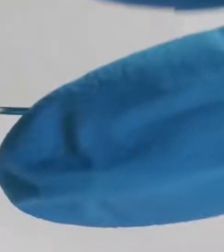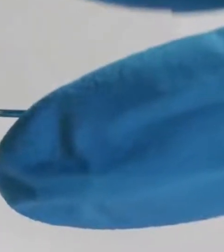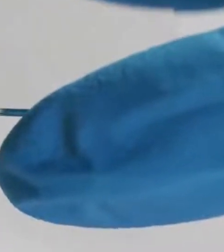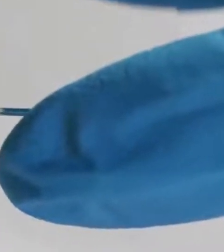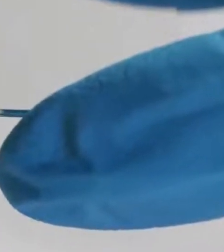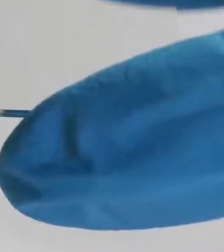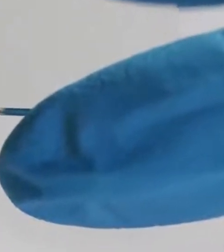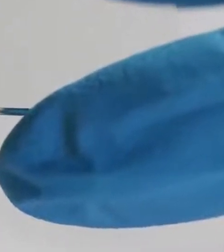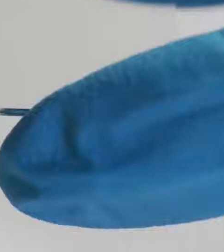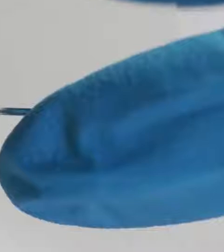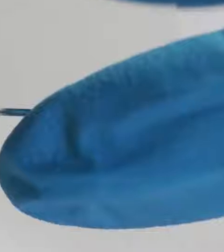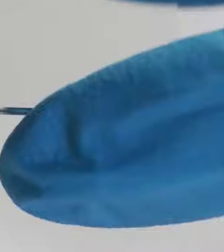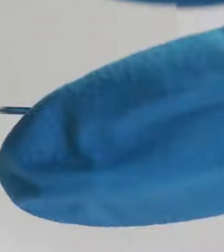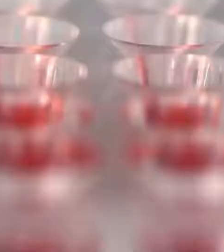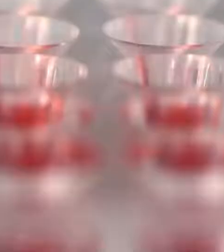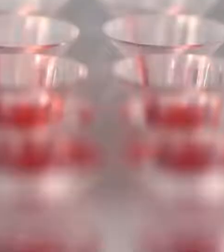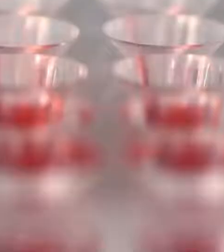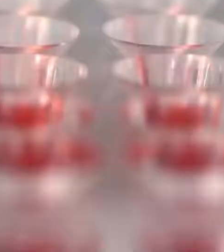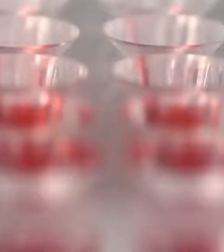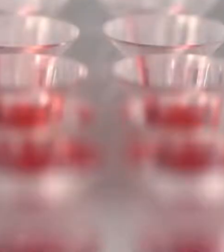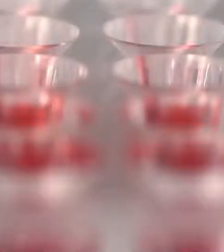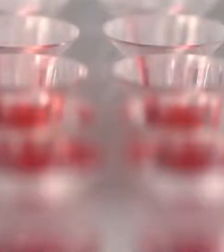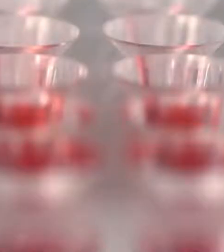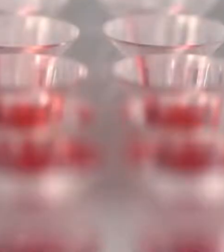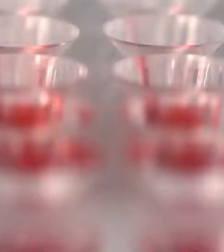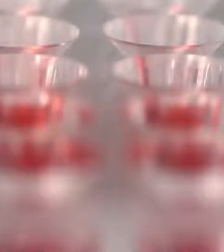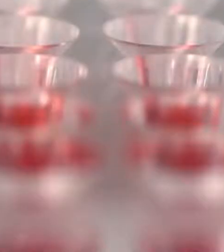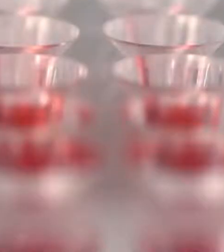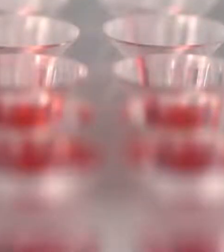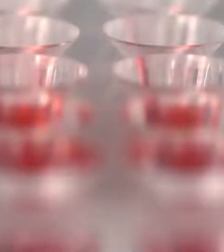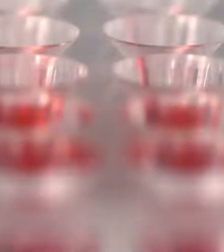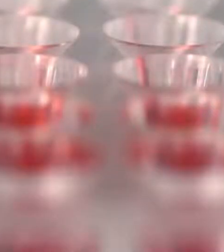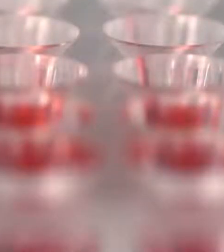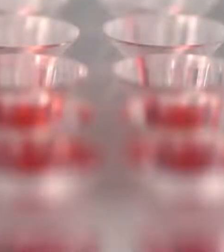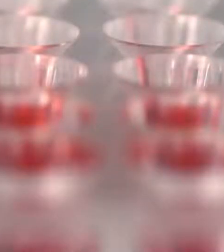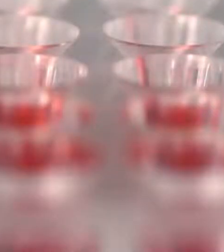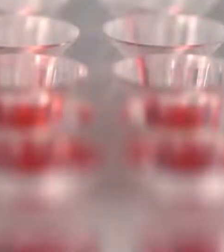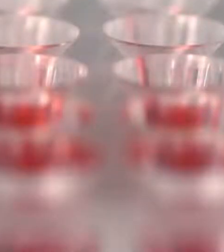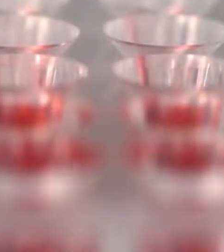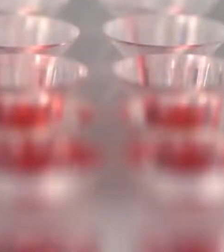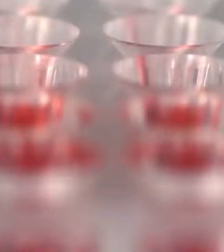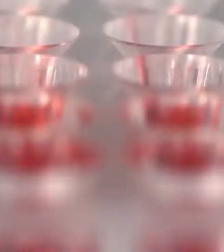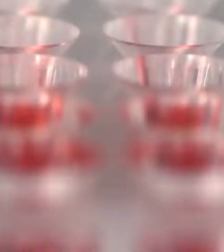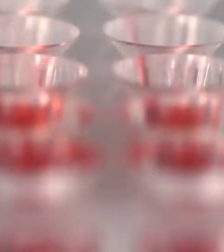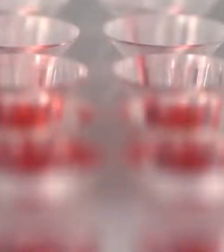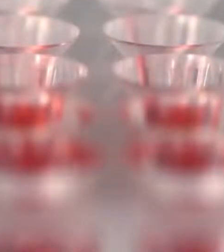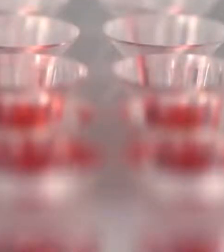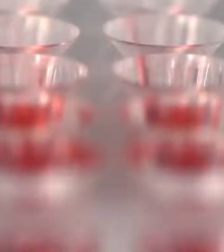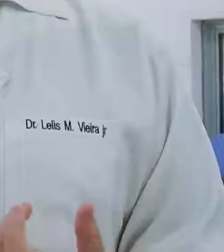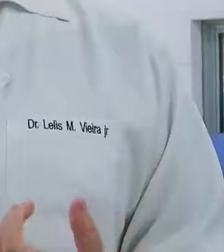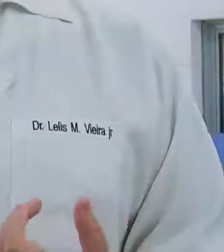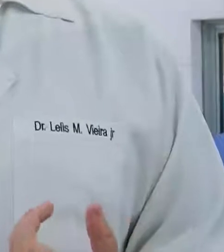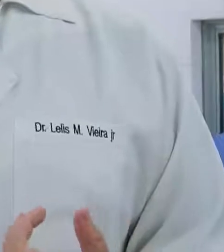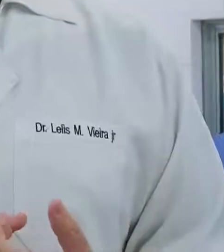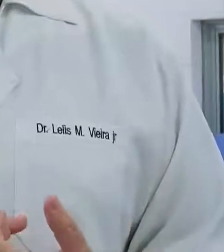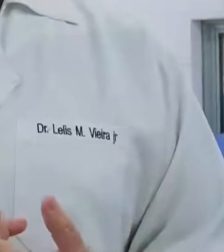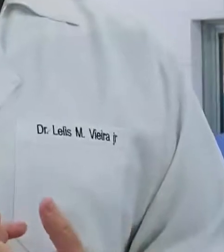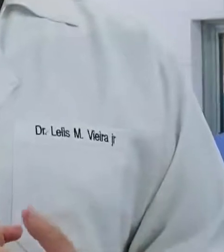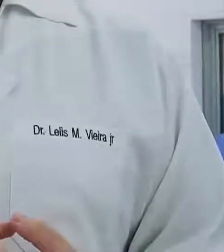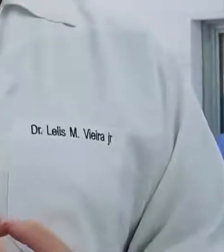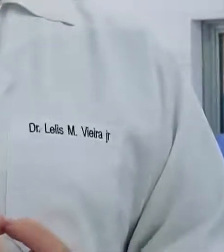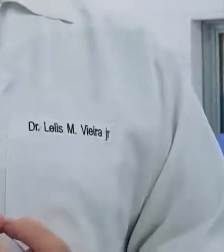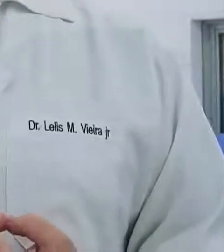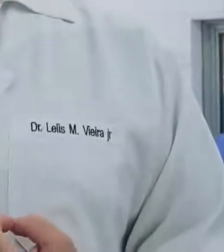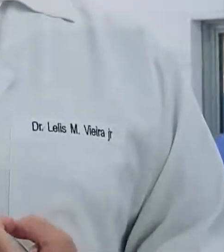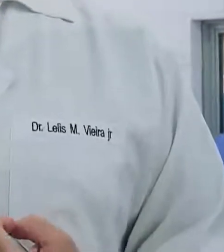ser coletada em laboratório, não sendo necessário nenhum tipo de preparação ou jejum. O RH é importante.